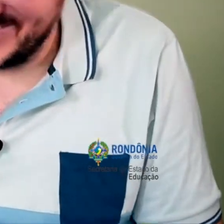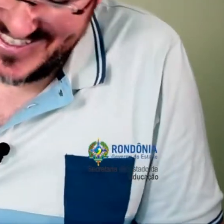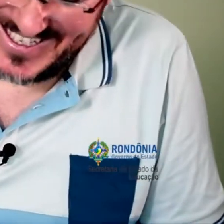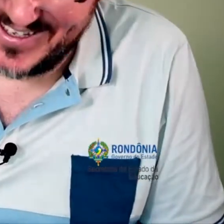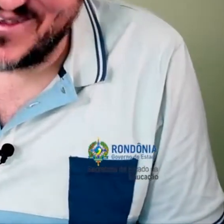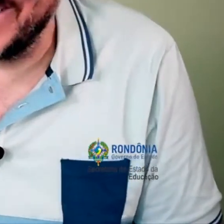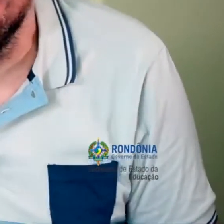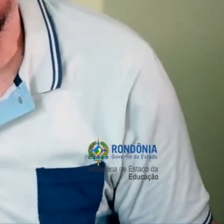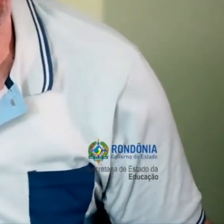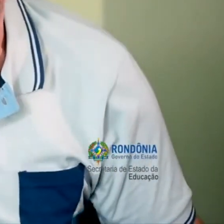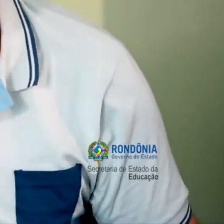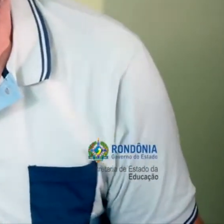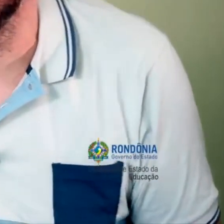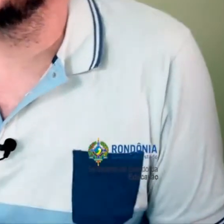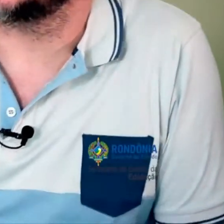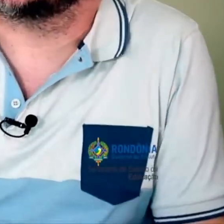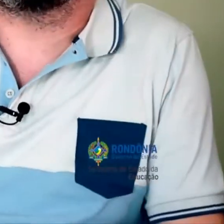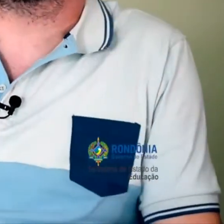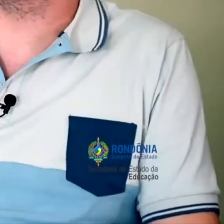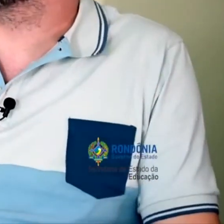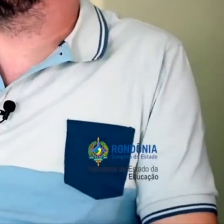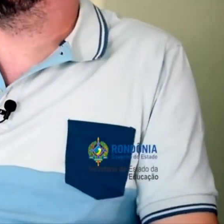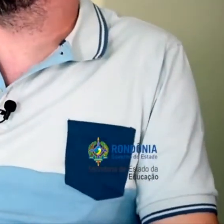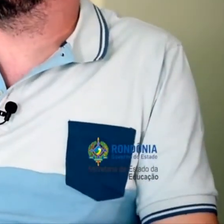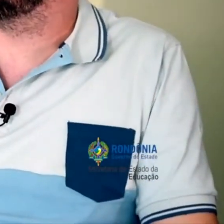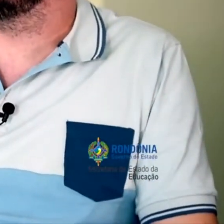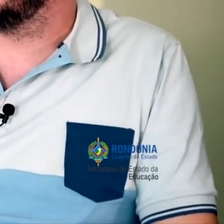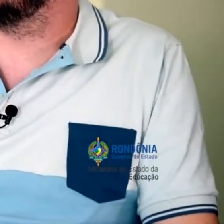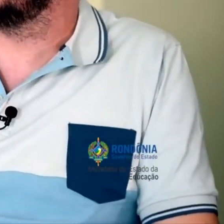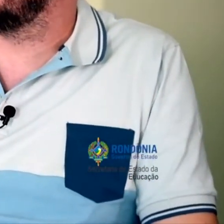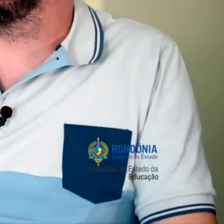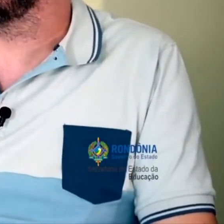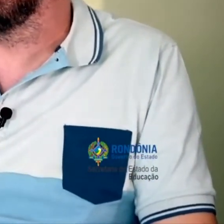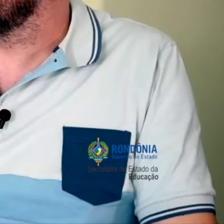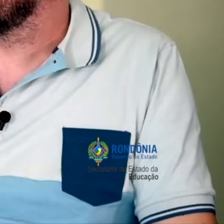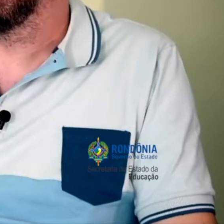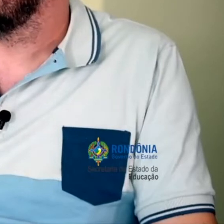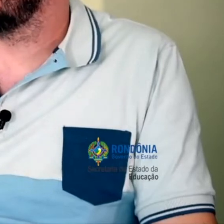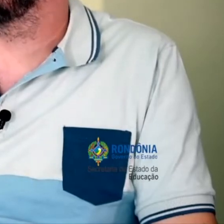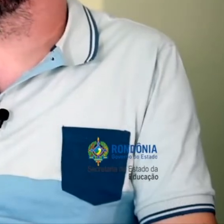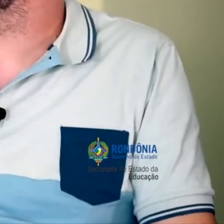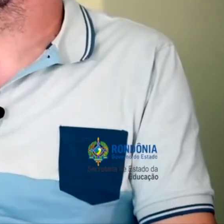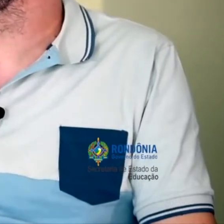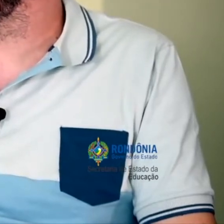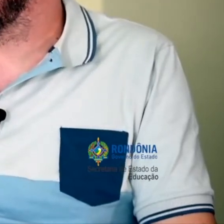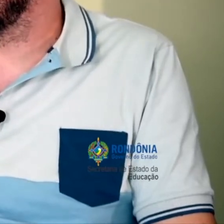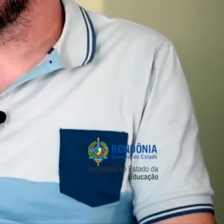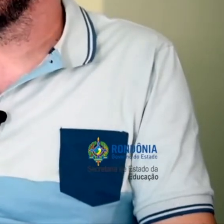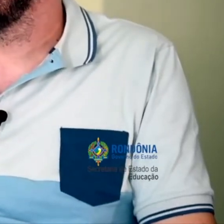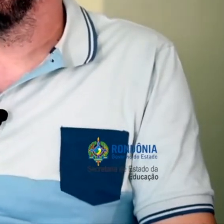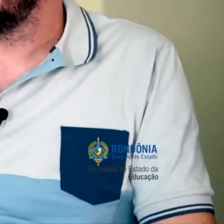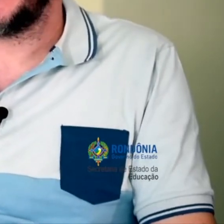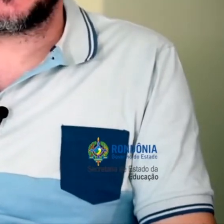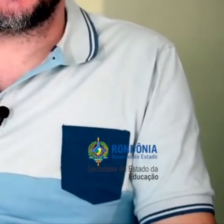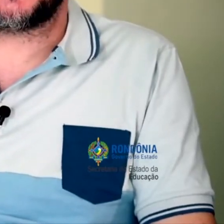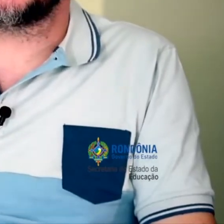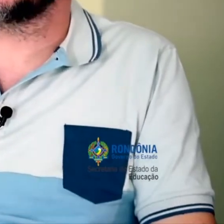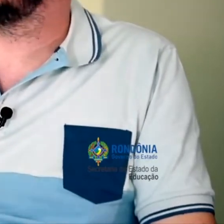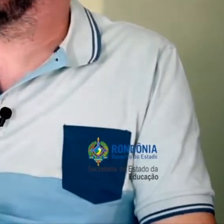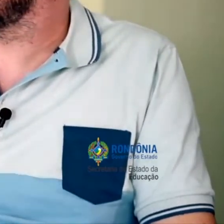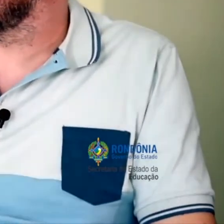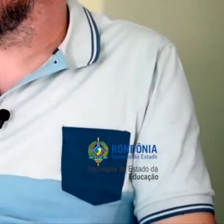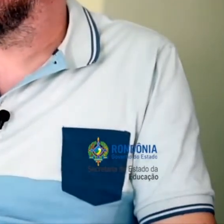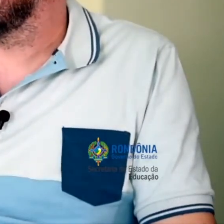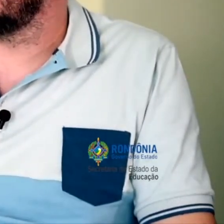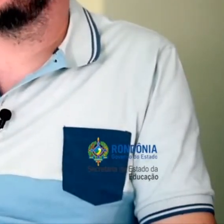Mas a gente precisa entender melhor esse fazer nada. Fazer nada com o objetivo de estudar o próprio estudo. E aí surge a filosofia. Aí tem o período